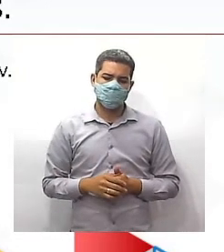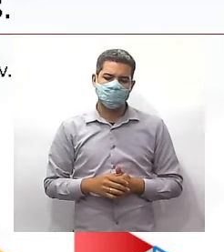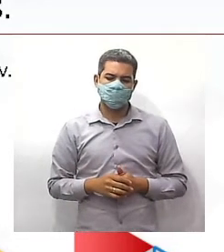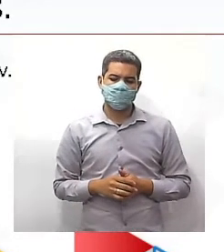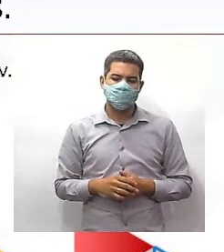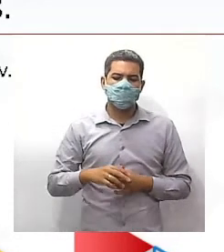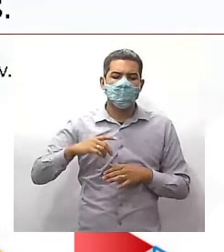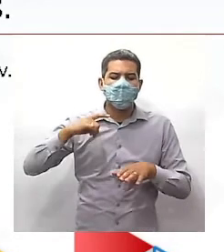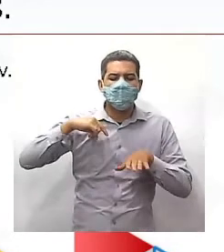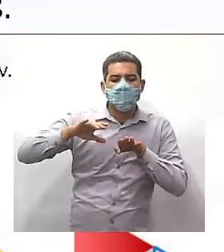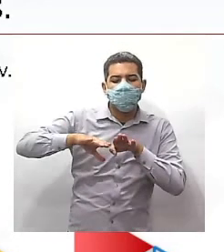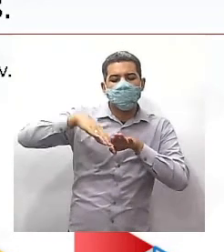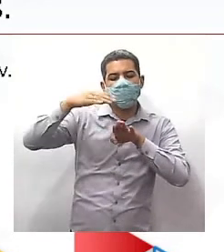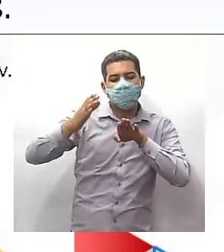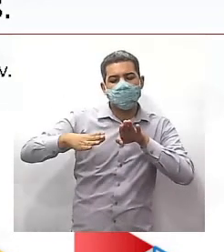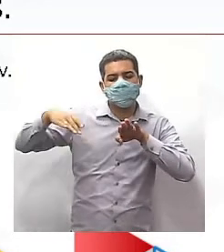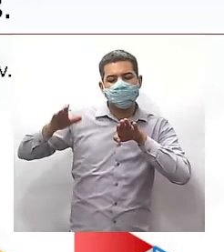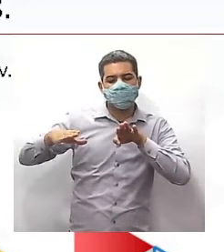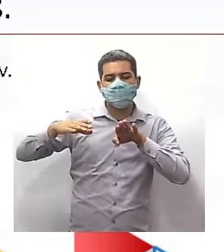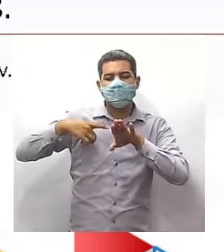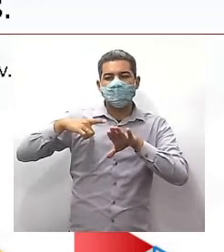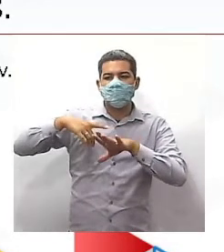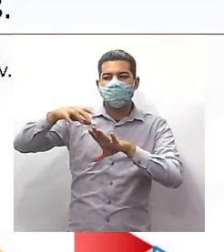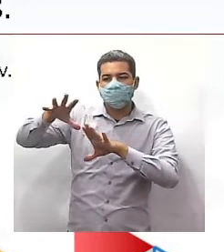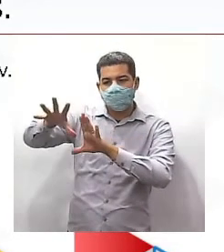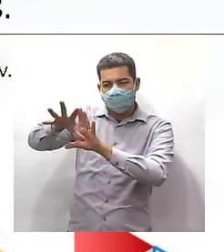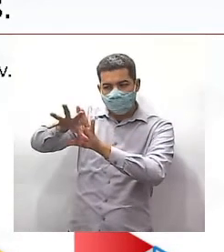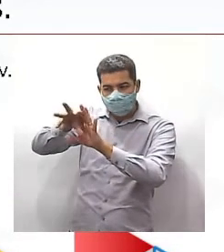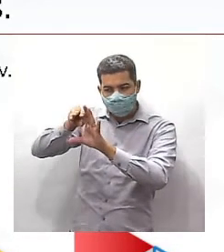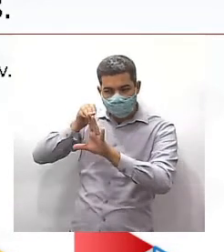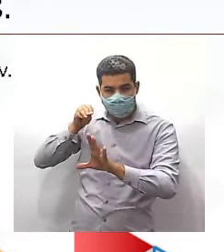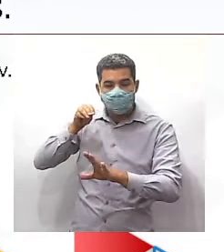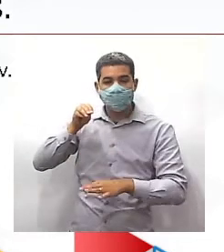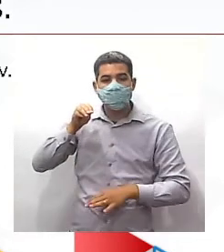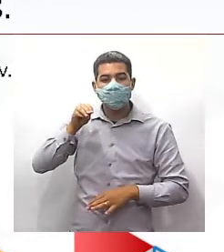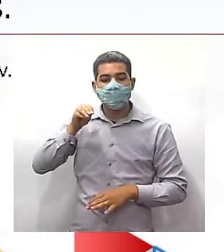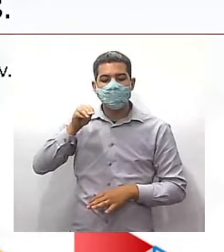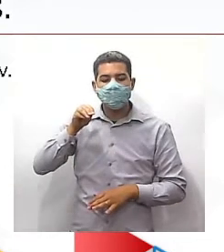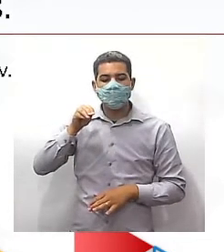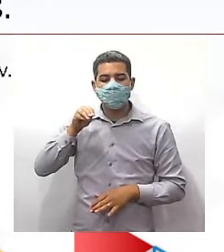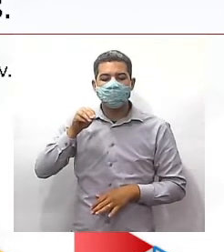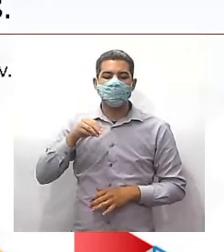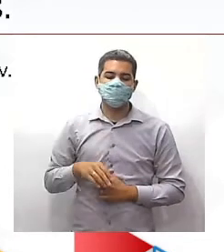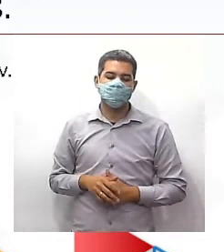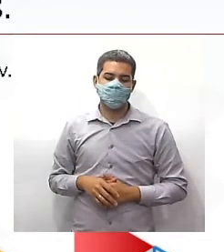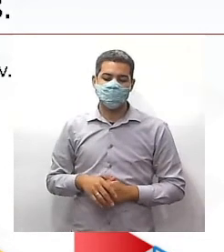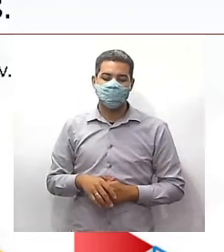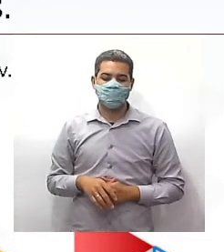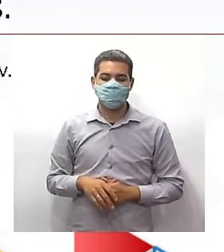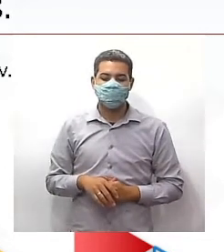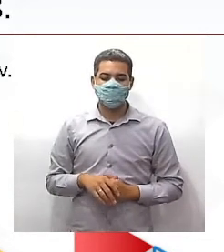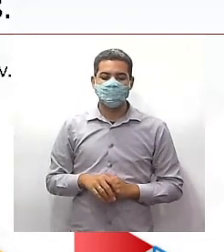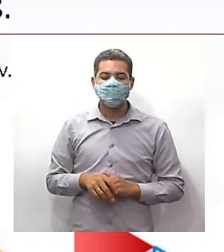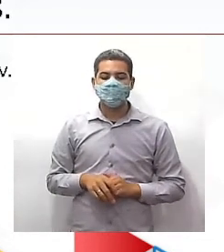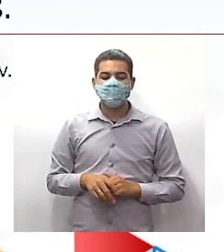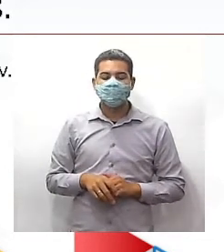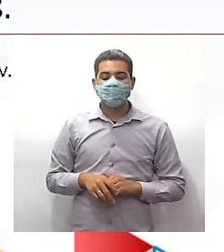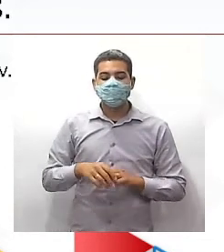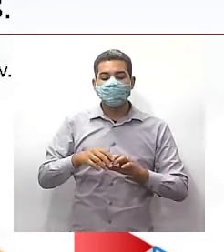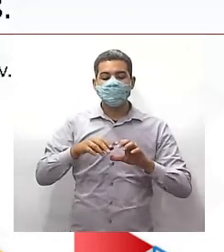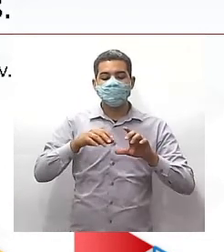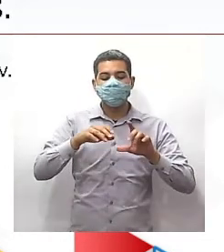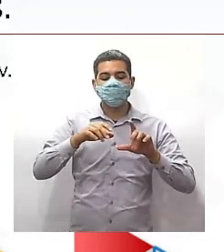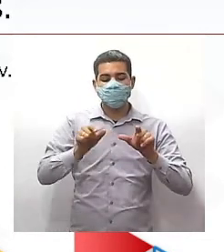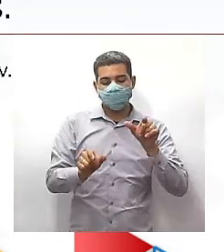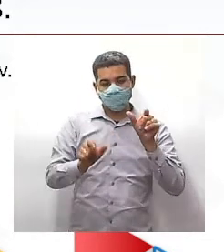a variável aí foi estratificada? Tá claro para você? Beleza. O gráfico a seguir